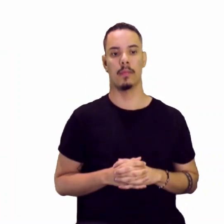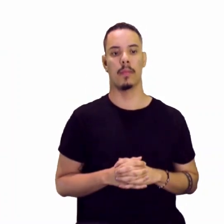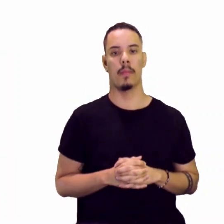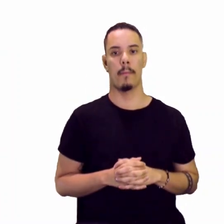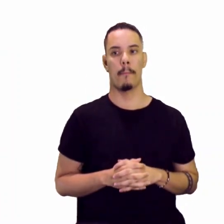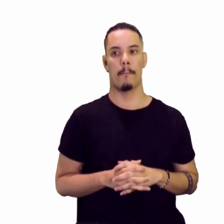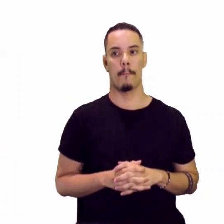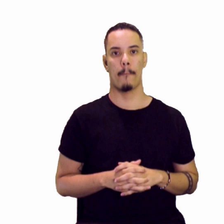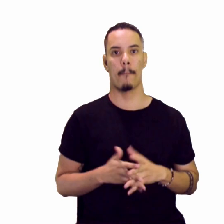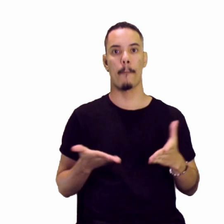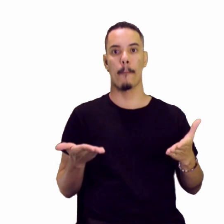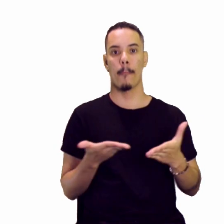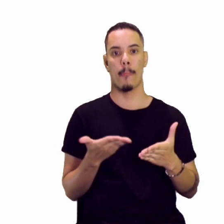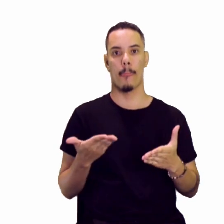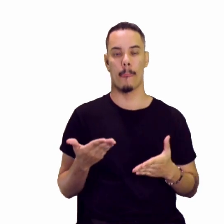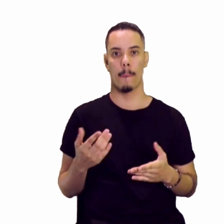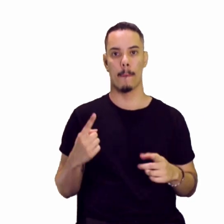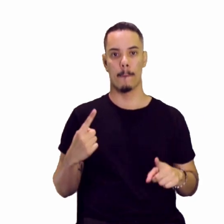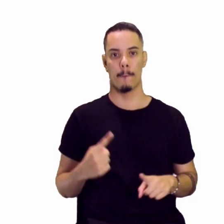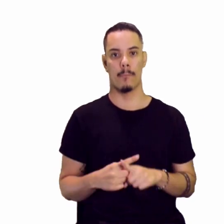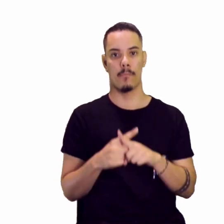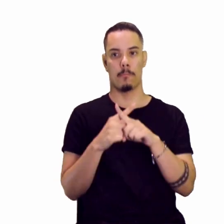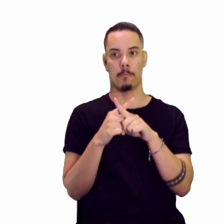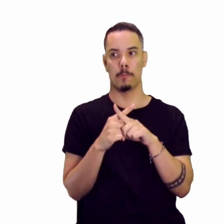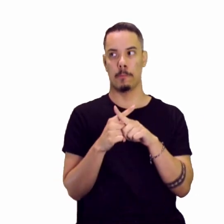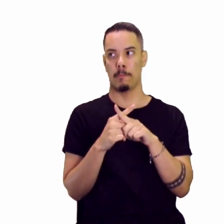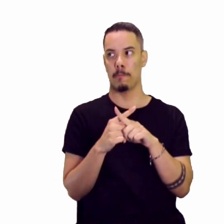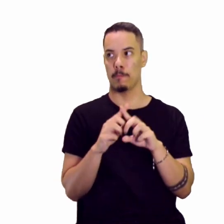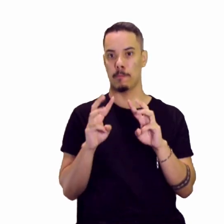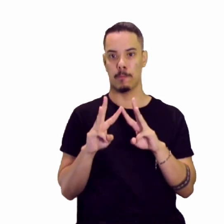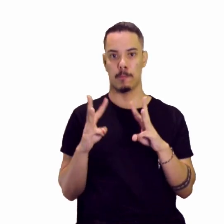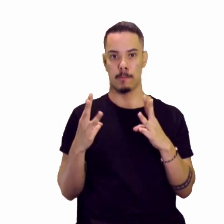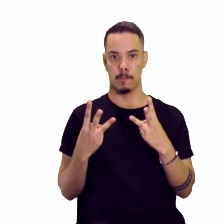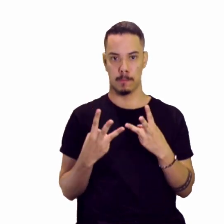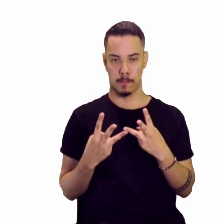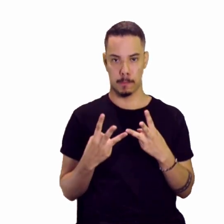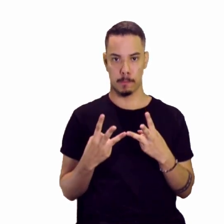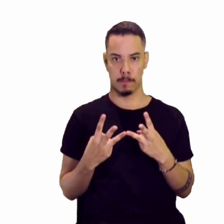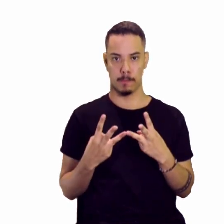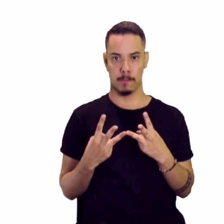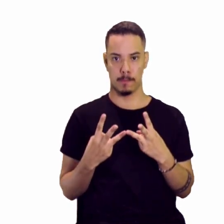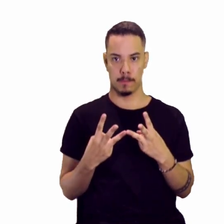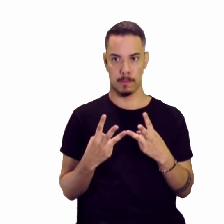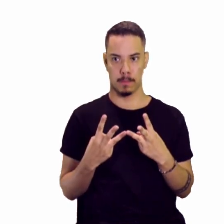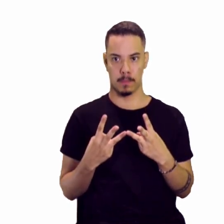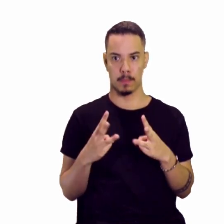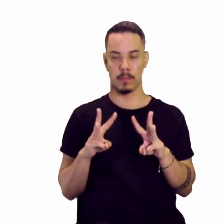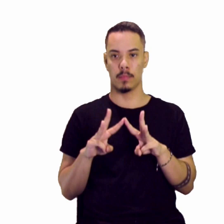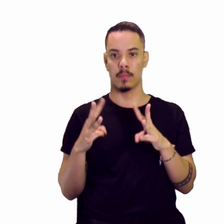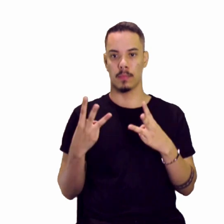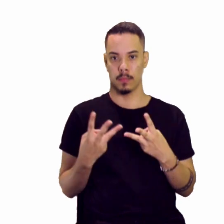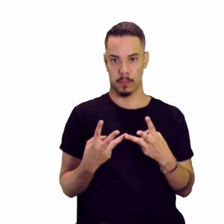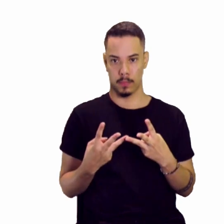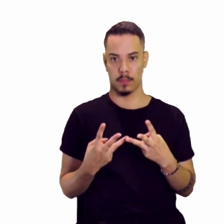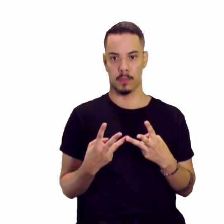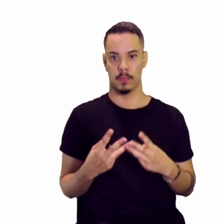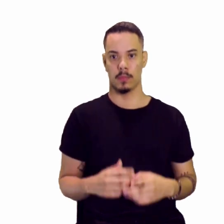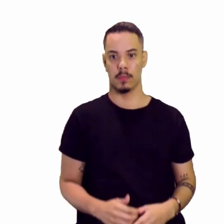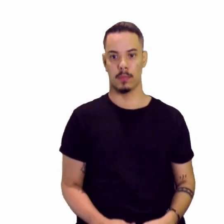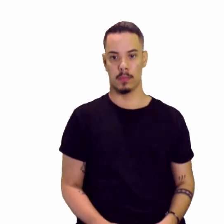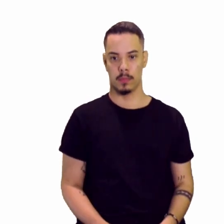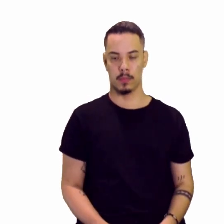pegar aqui... e multiplicar a massa, certo? Vamos colocar novamente aqui, olha